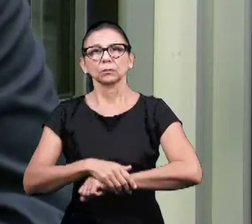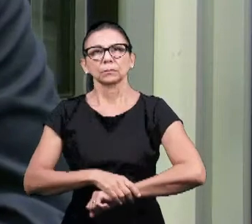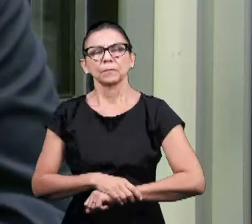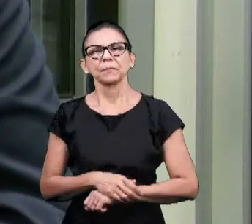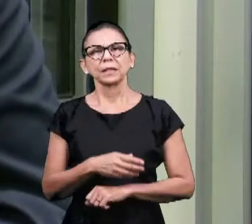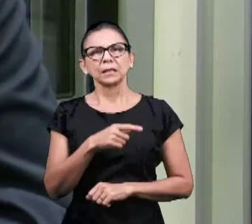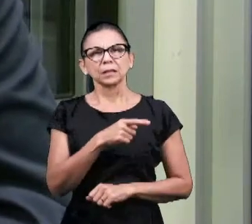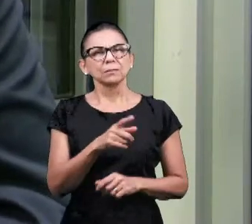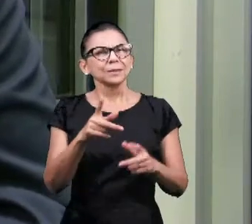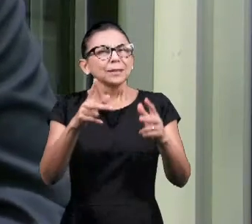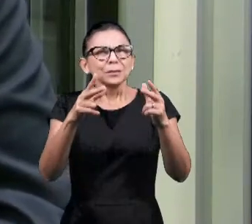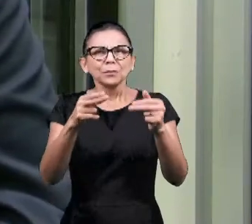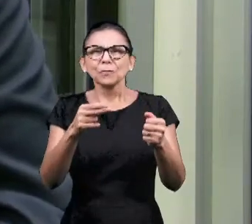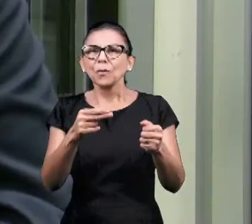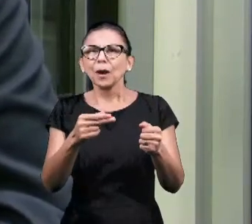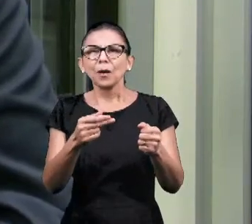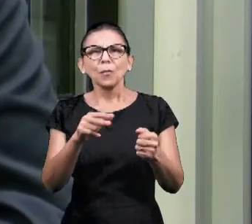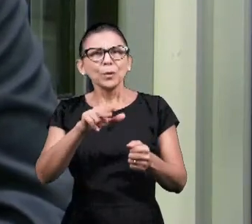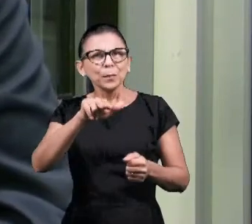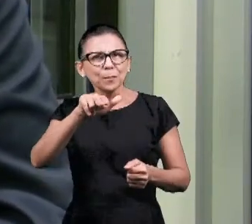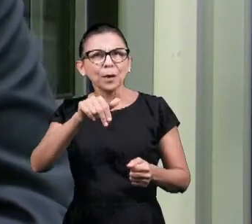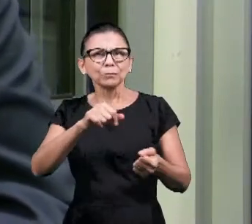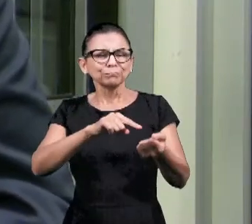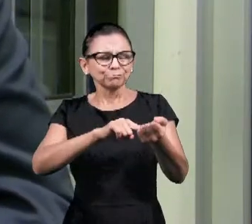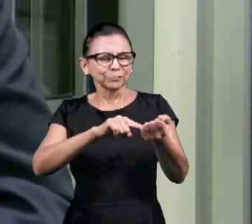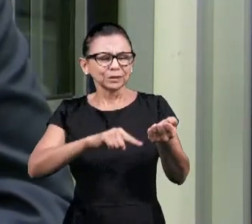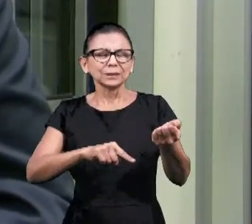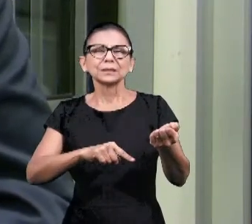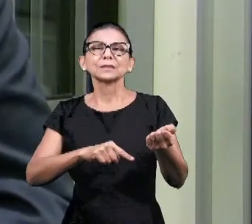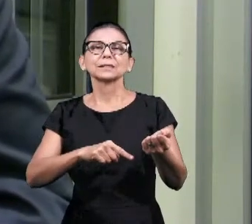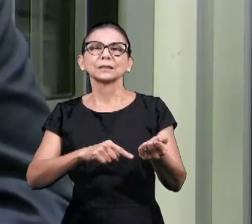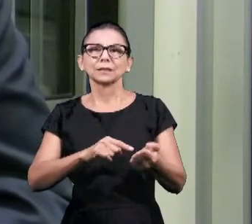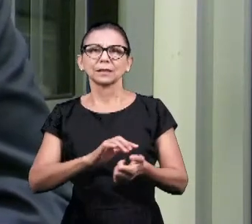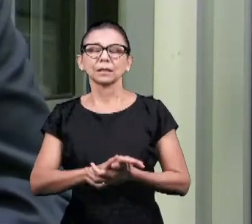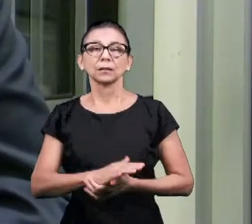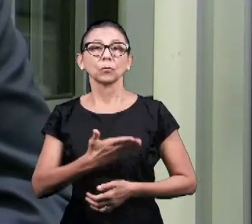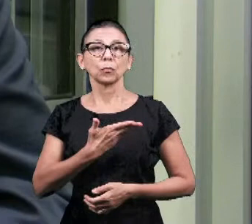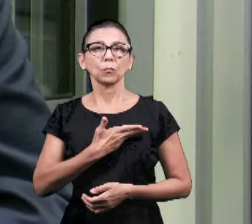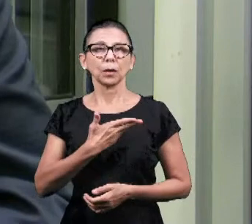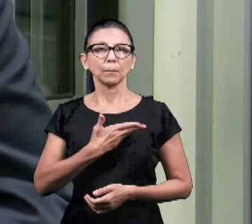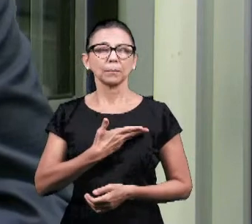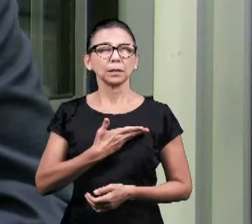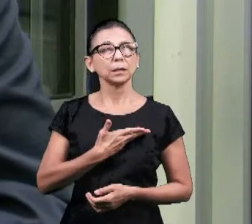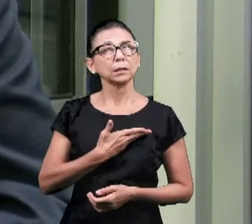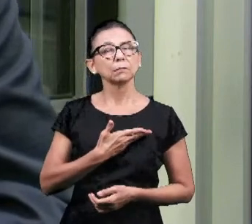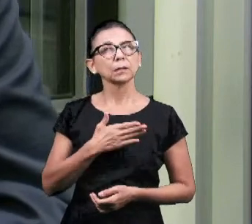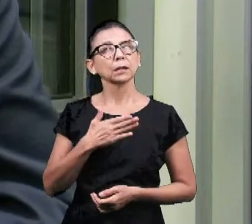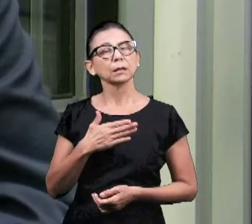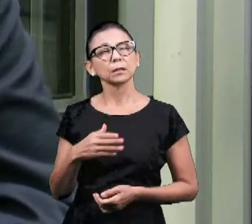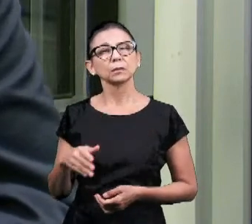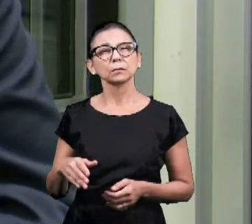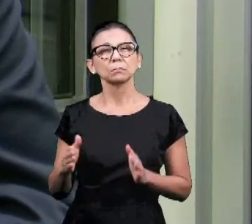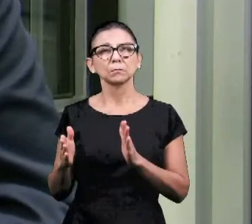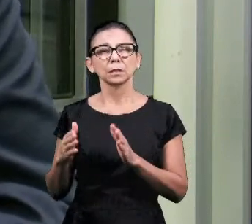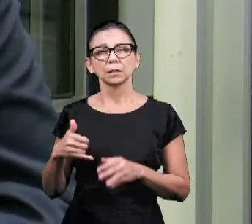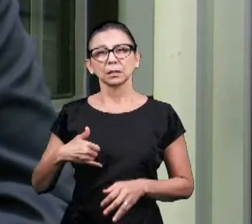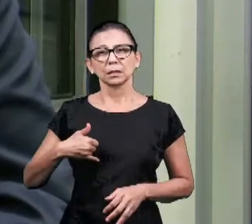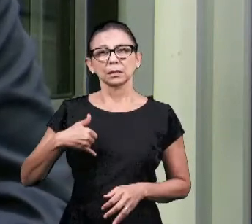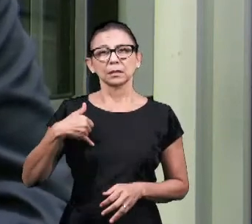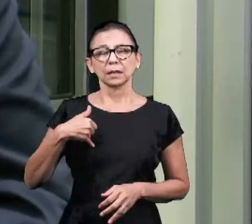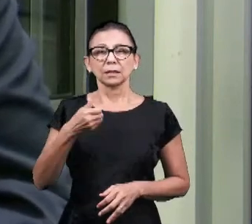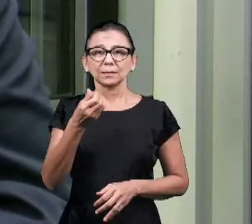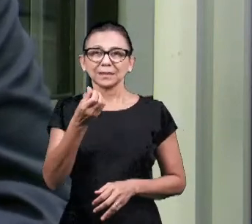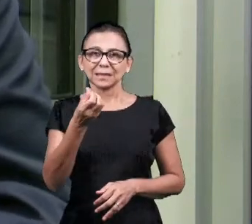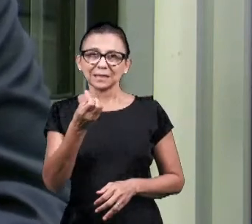mesmo, antes de nos convertermos. É um amigo que eu tive desde os meus 6 anos de idade. Essa amizade